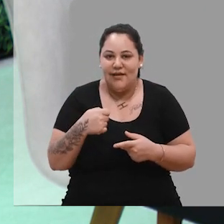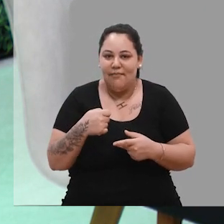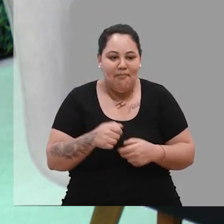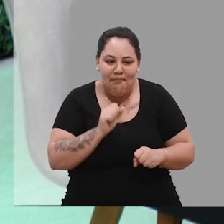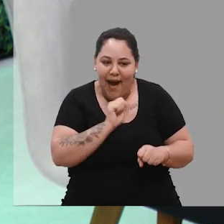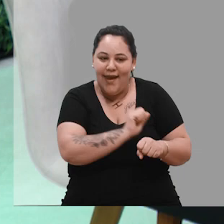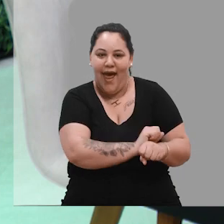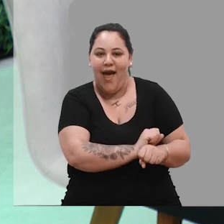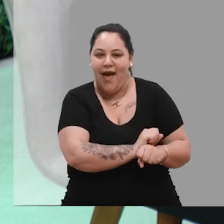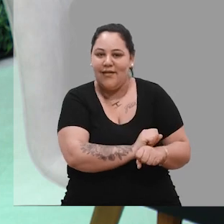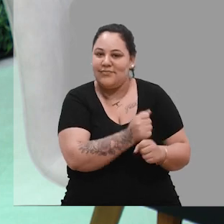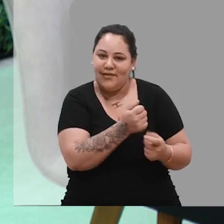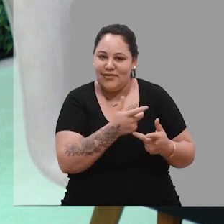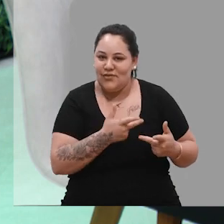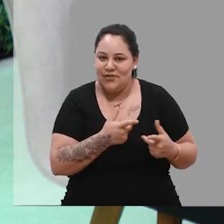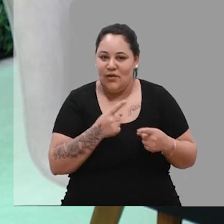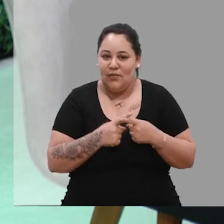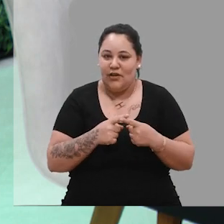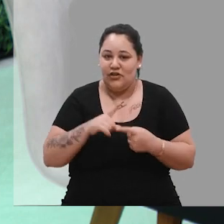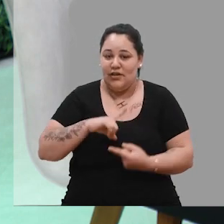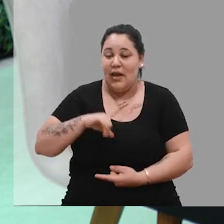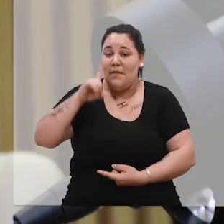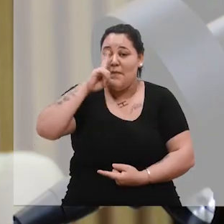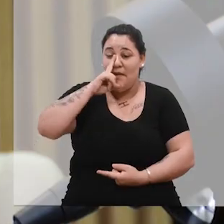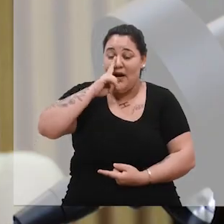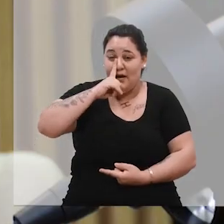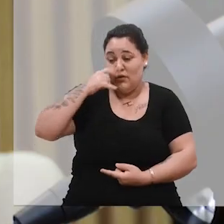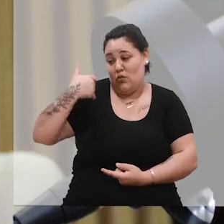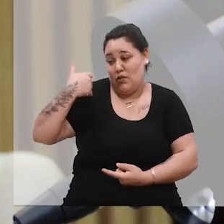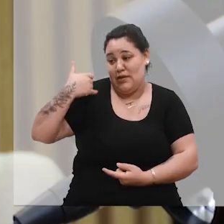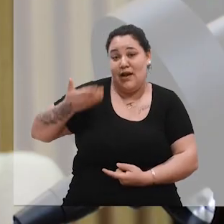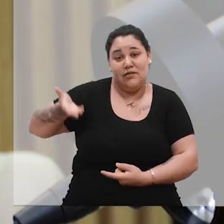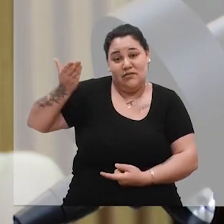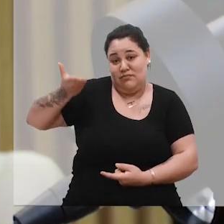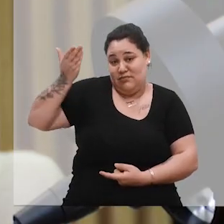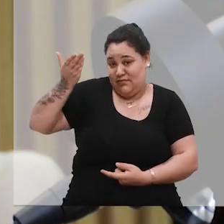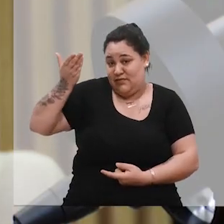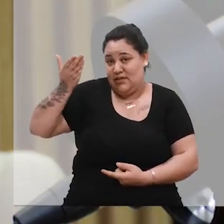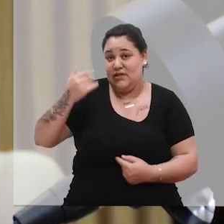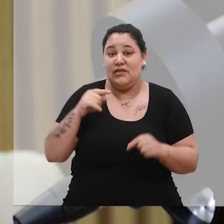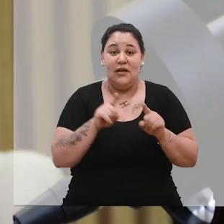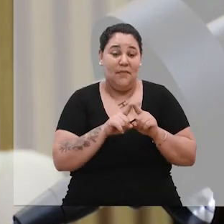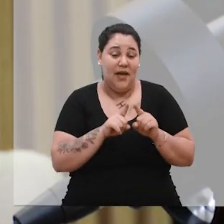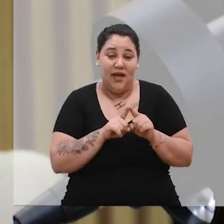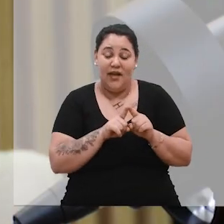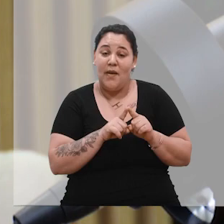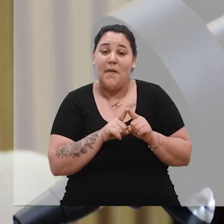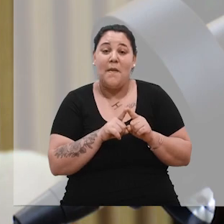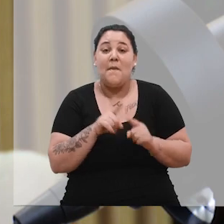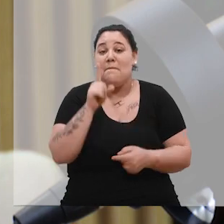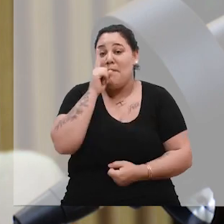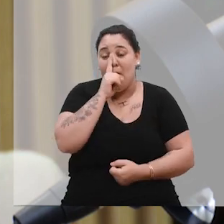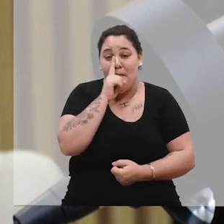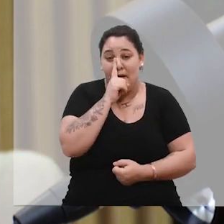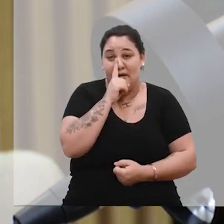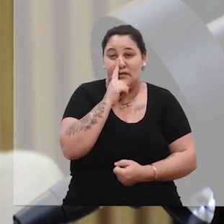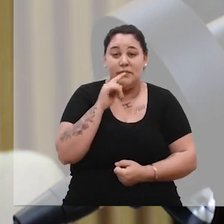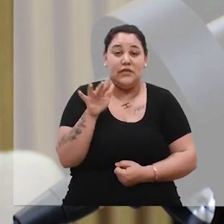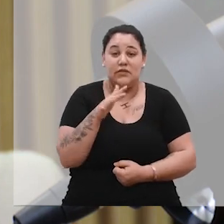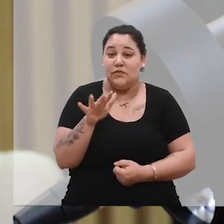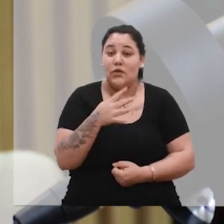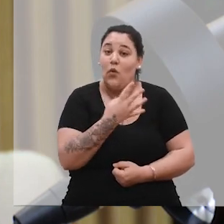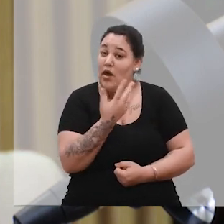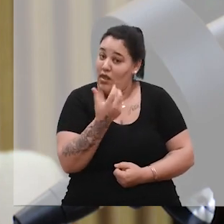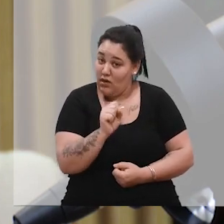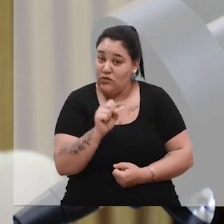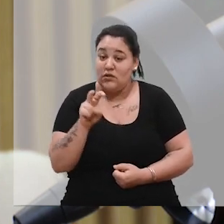A gente tá aí com mães com idade um pouquinho mais avançada, muitas vezes mães na faixa de